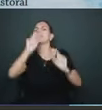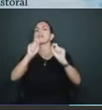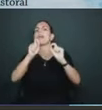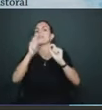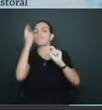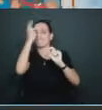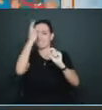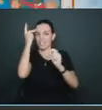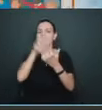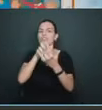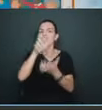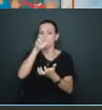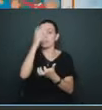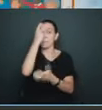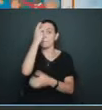idosas.